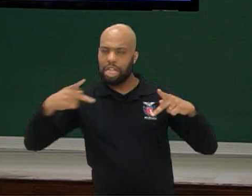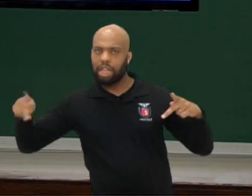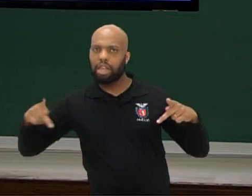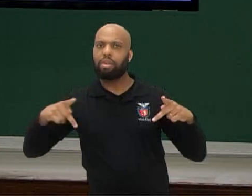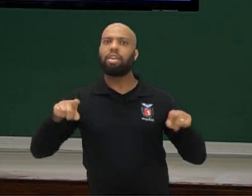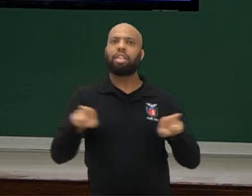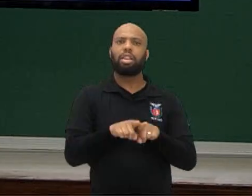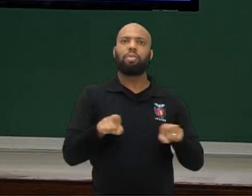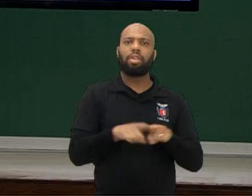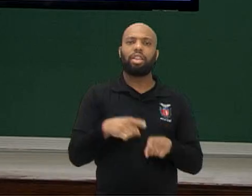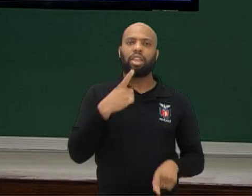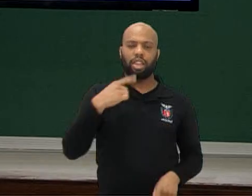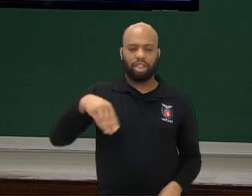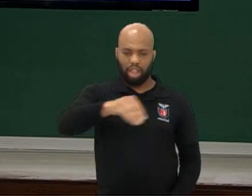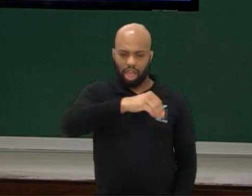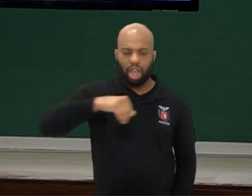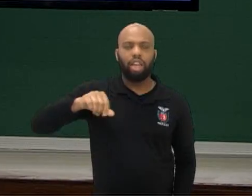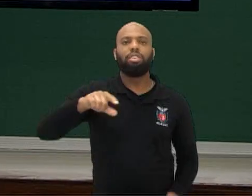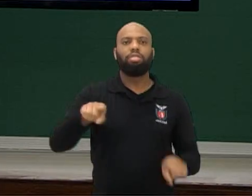e vitaminas.